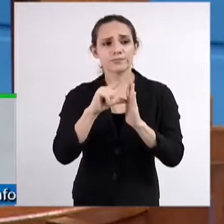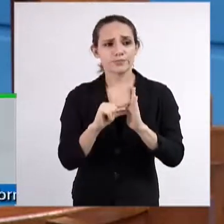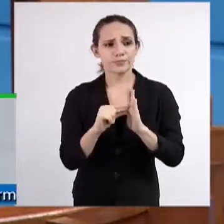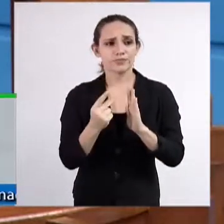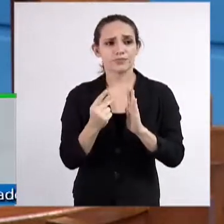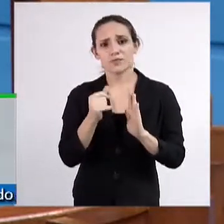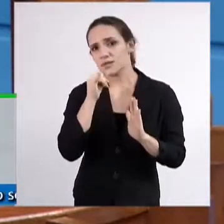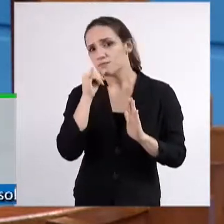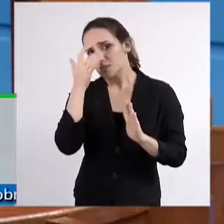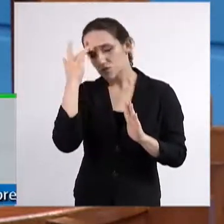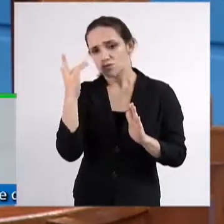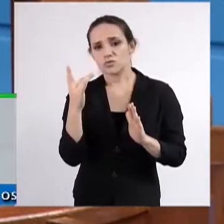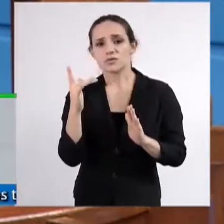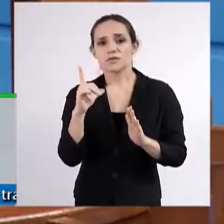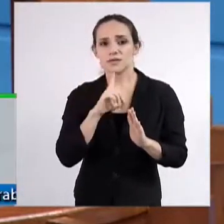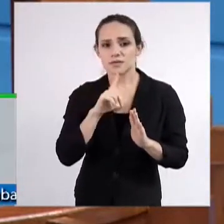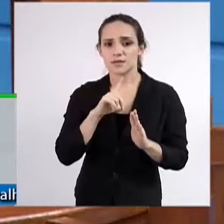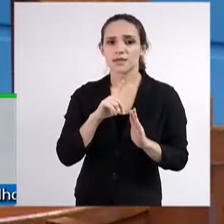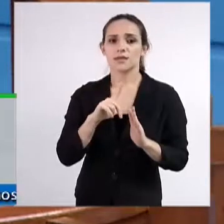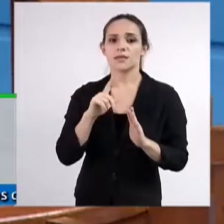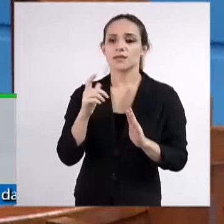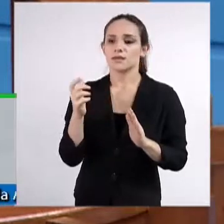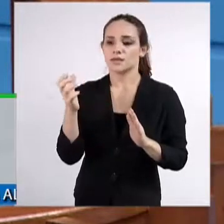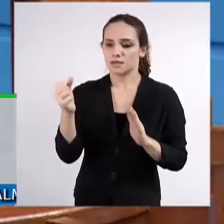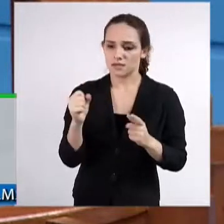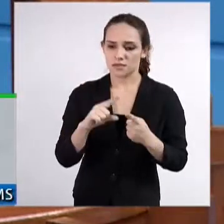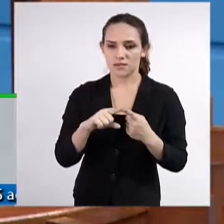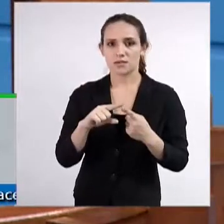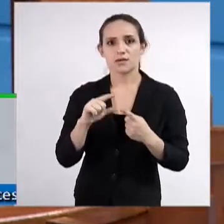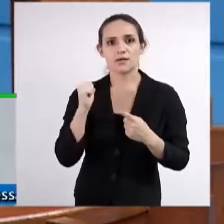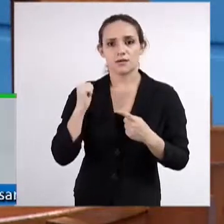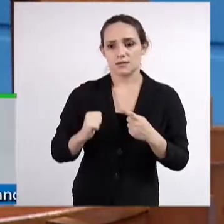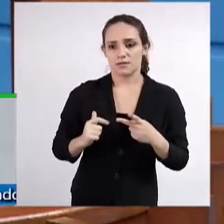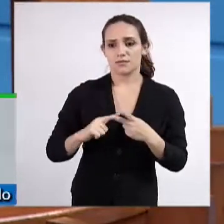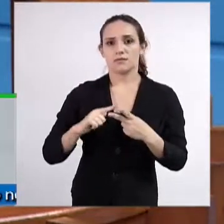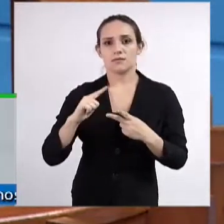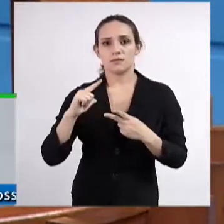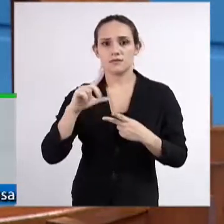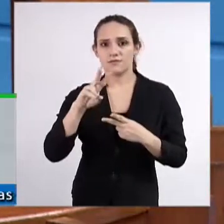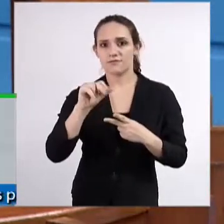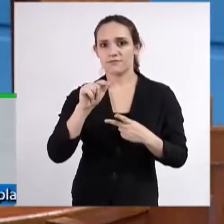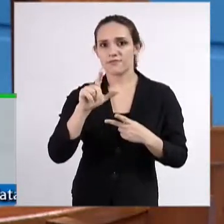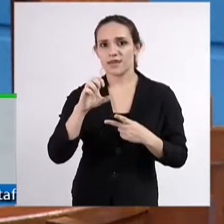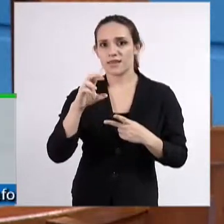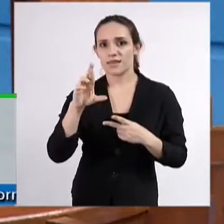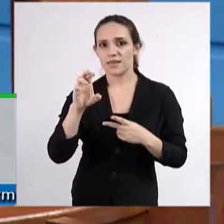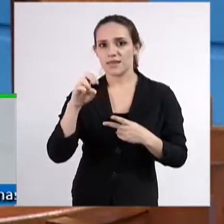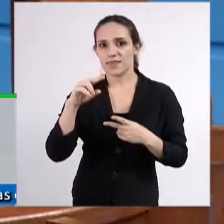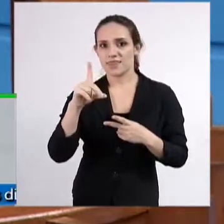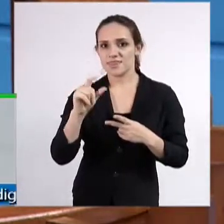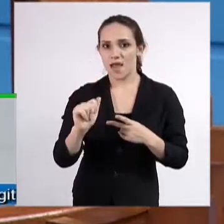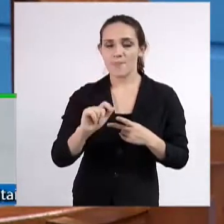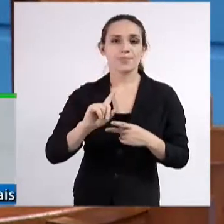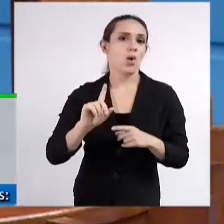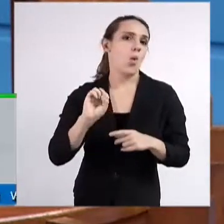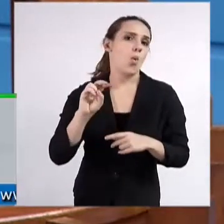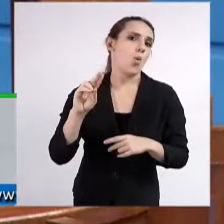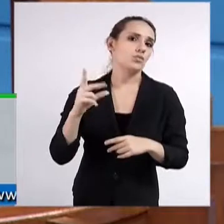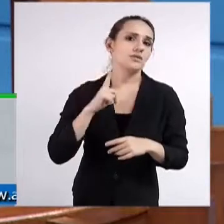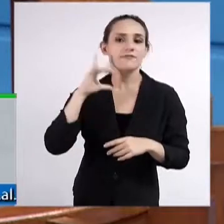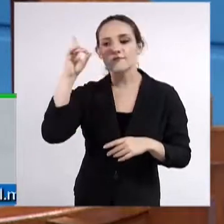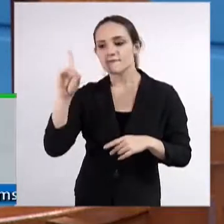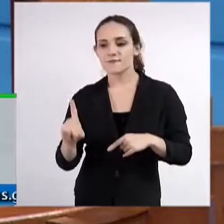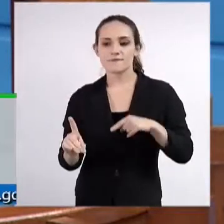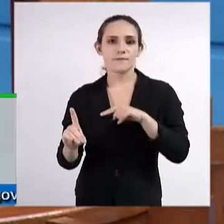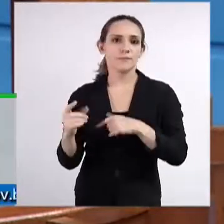aquelas pessoas que têm benefício da prestação continuada, que recebem vale-renda, Bolsa Família, pessoas que têm algum tipo de